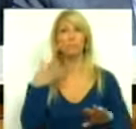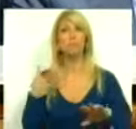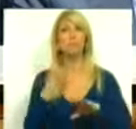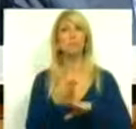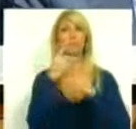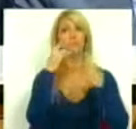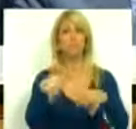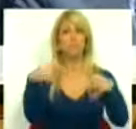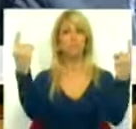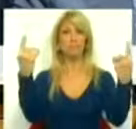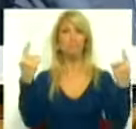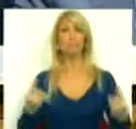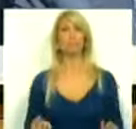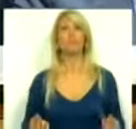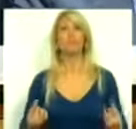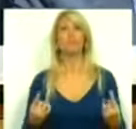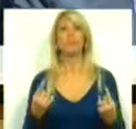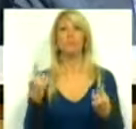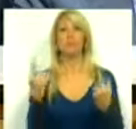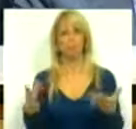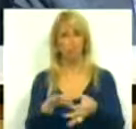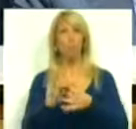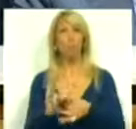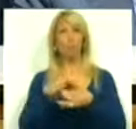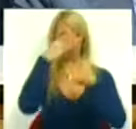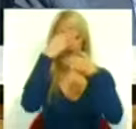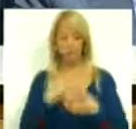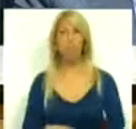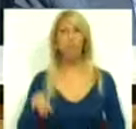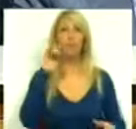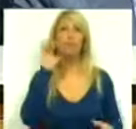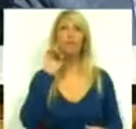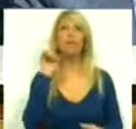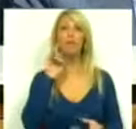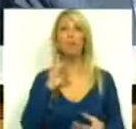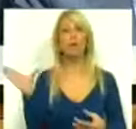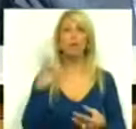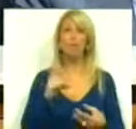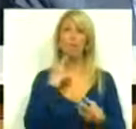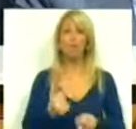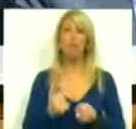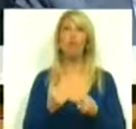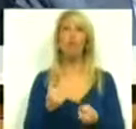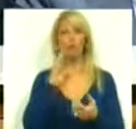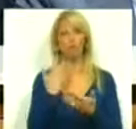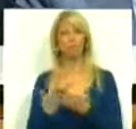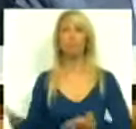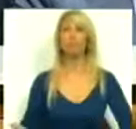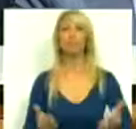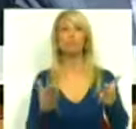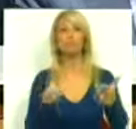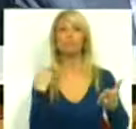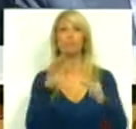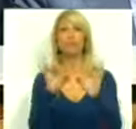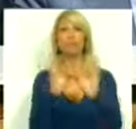através da demonstração da sua unidade e disciplina na defesa dos valores mais altos que norteiam a nossa existência enquanto